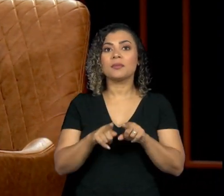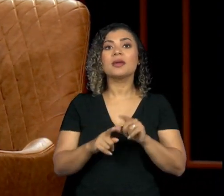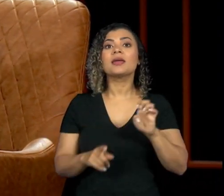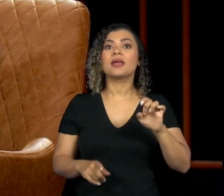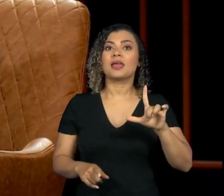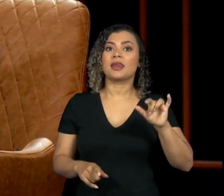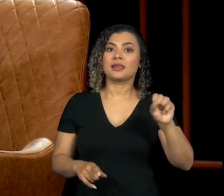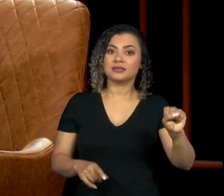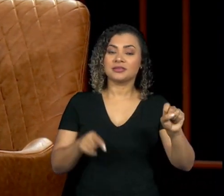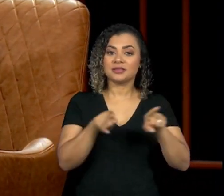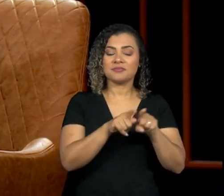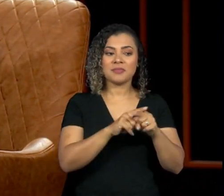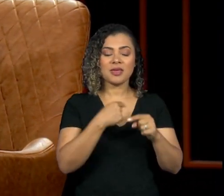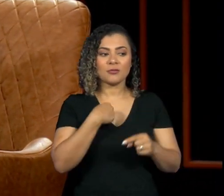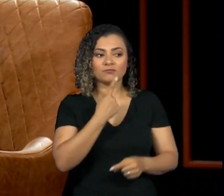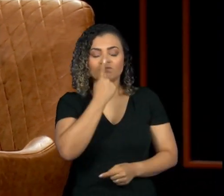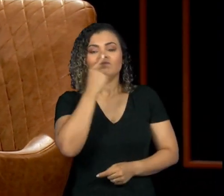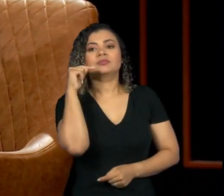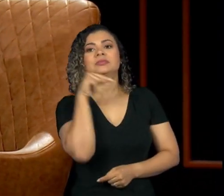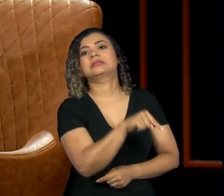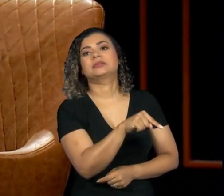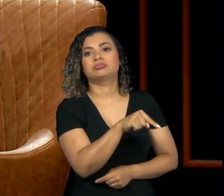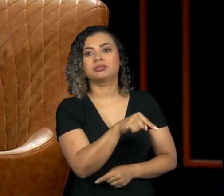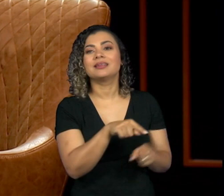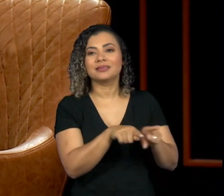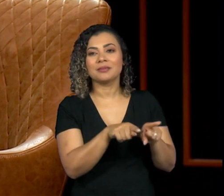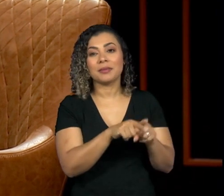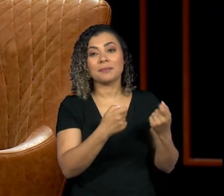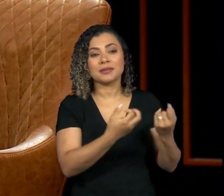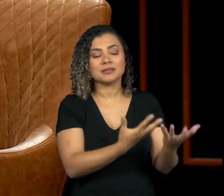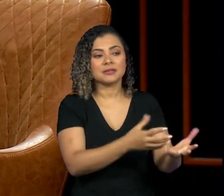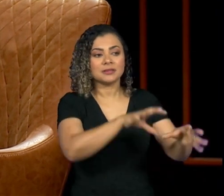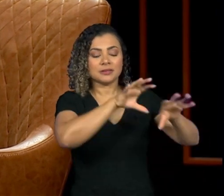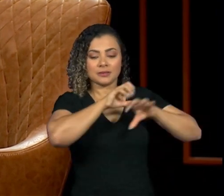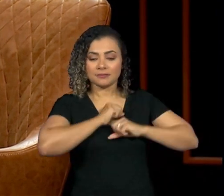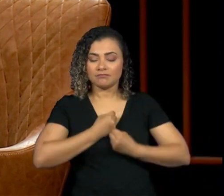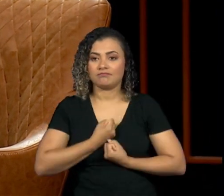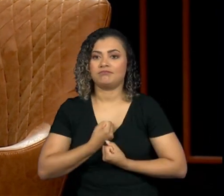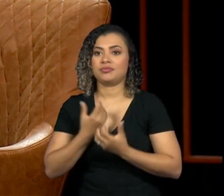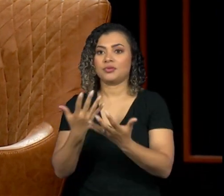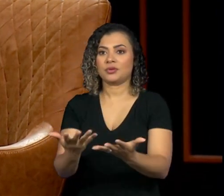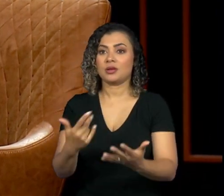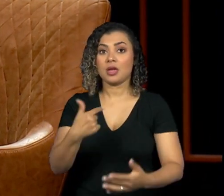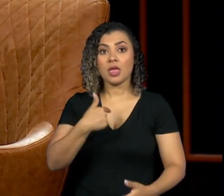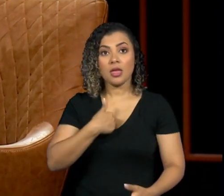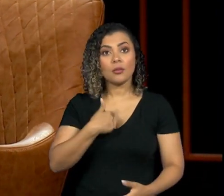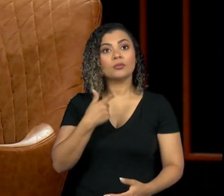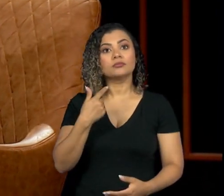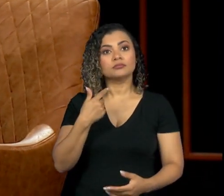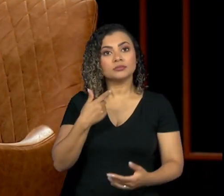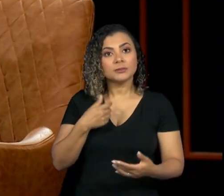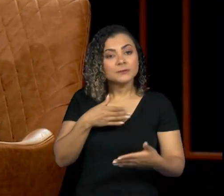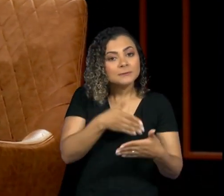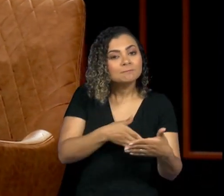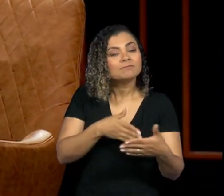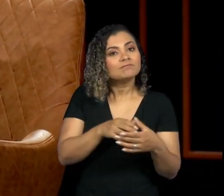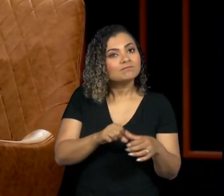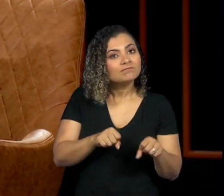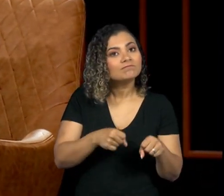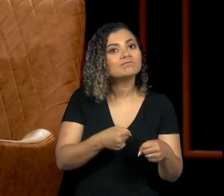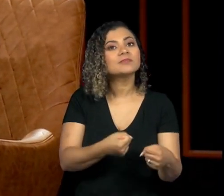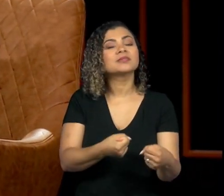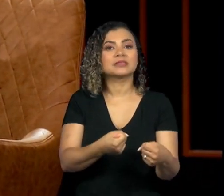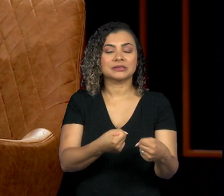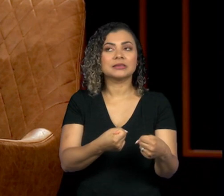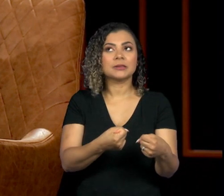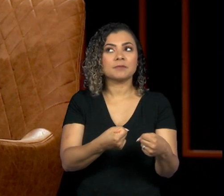que eu canto. Que é algo que precisa ser dito, né? Eu estou enfrentando a minha...